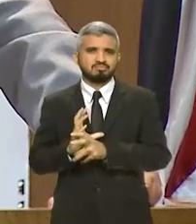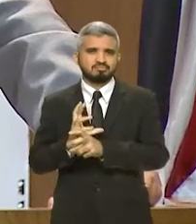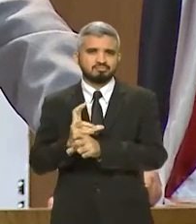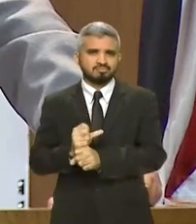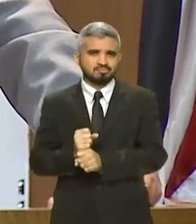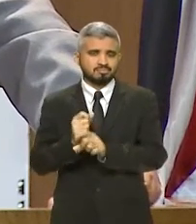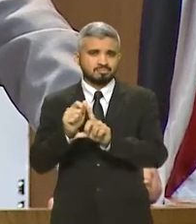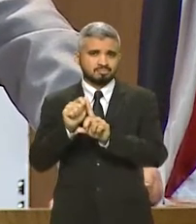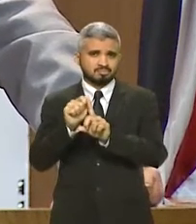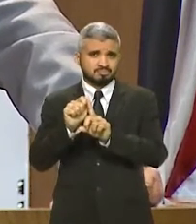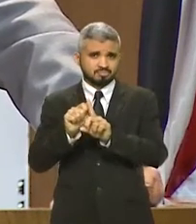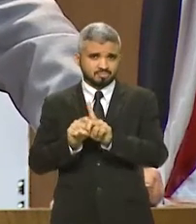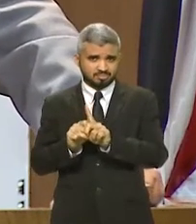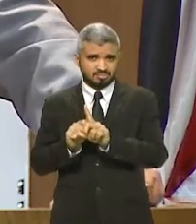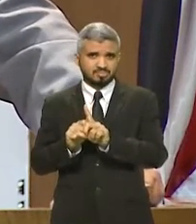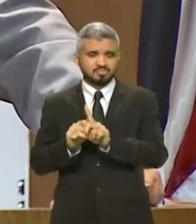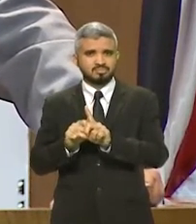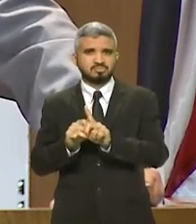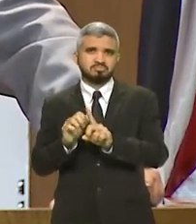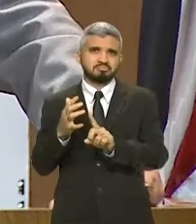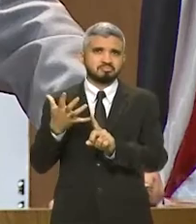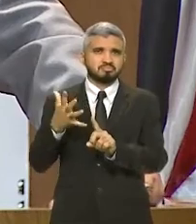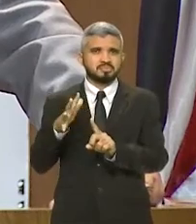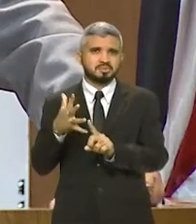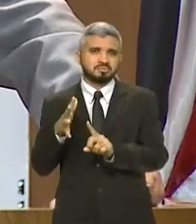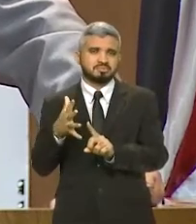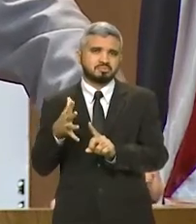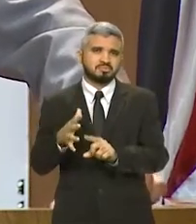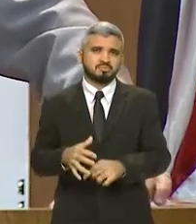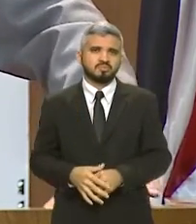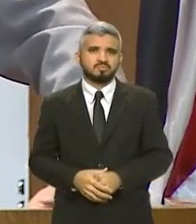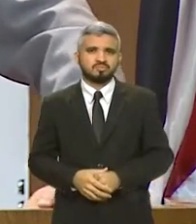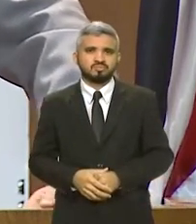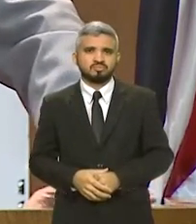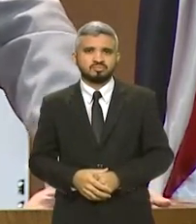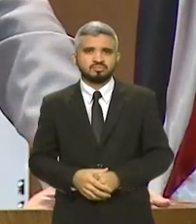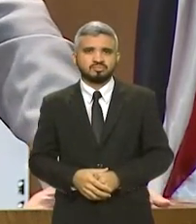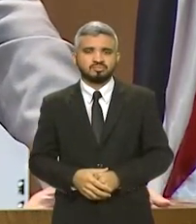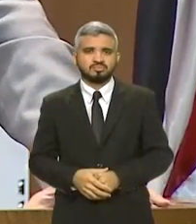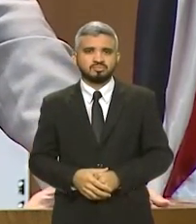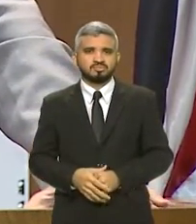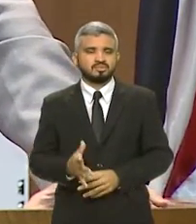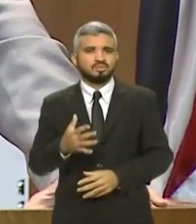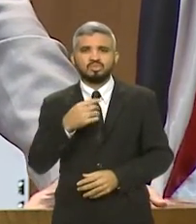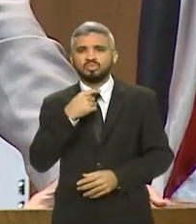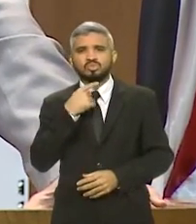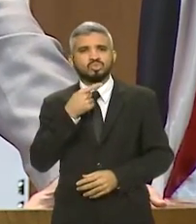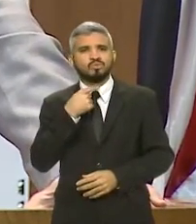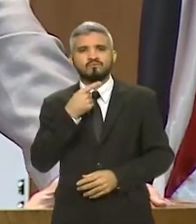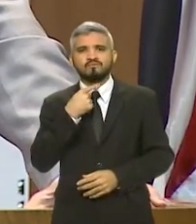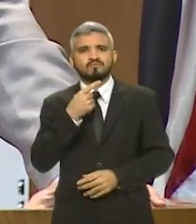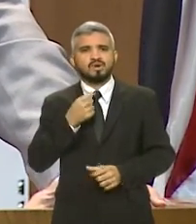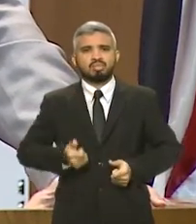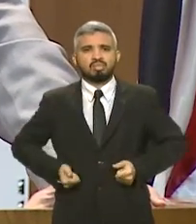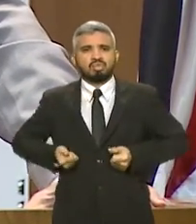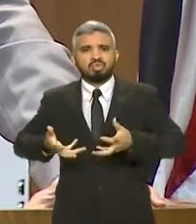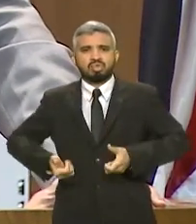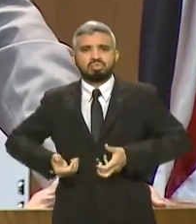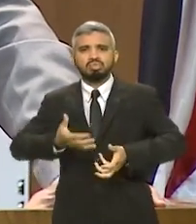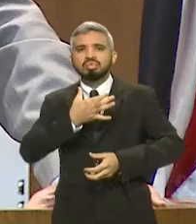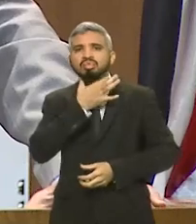mês, nós teremos um valor que não vai deixar aquela